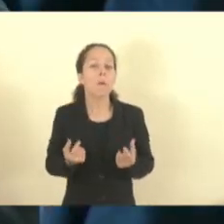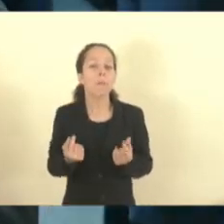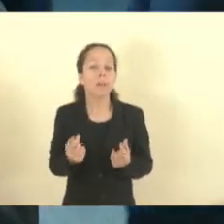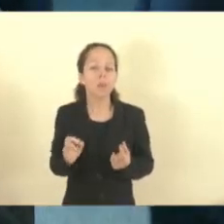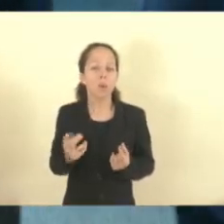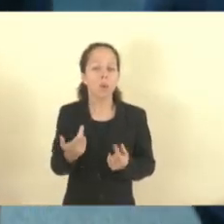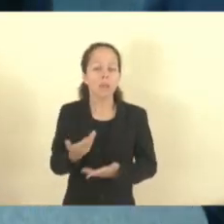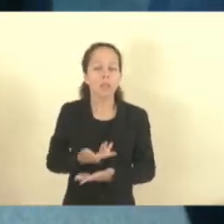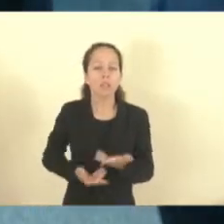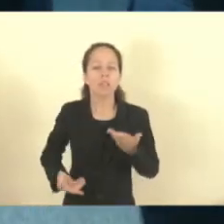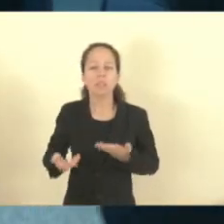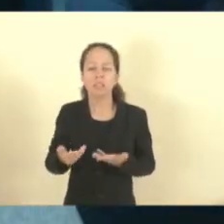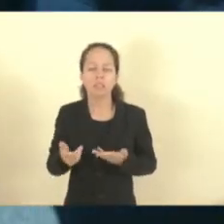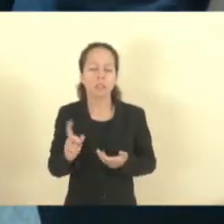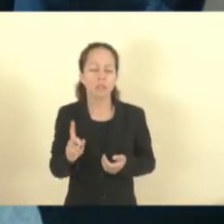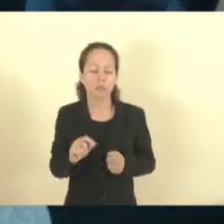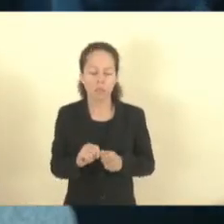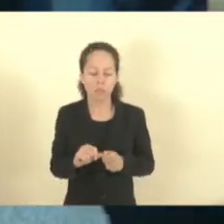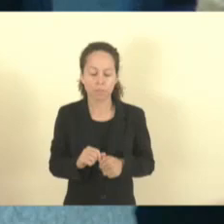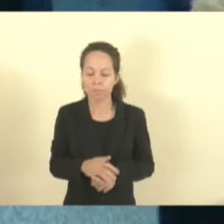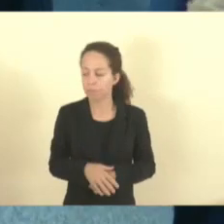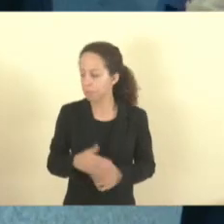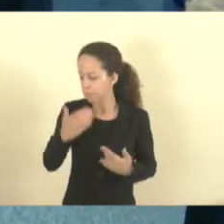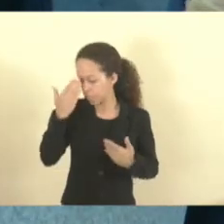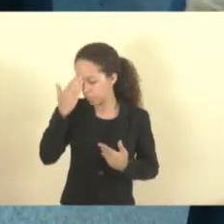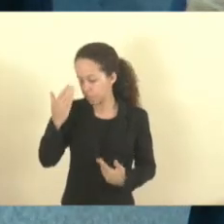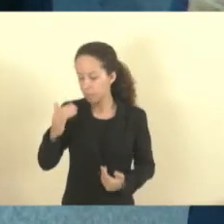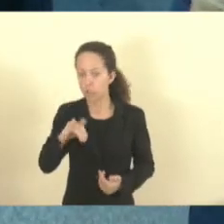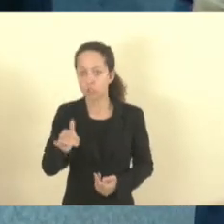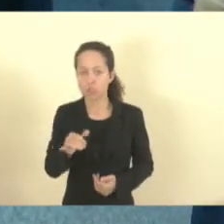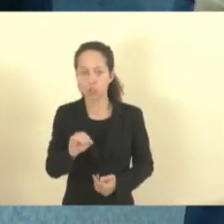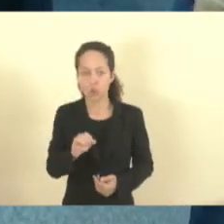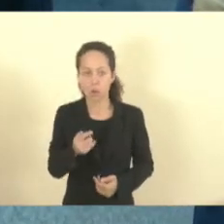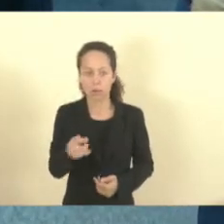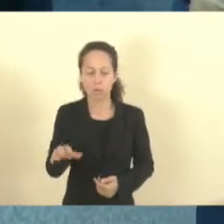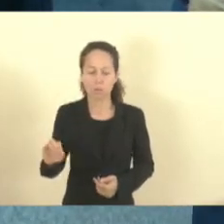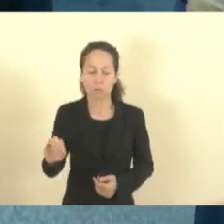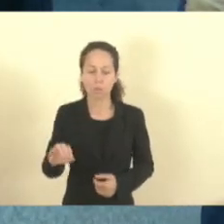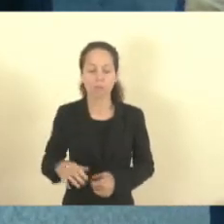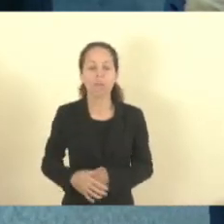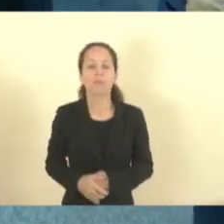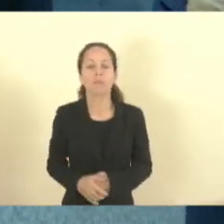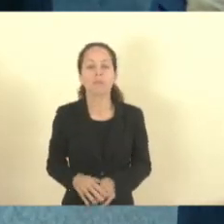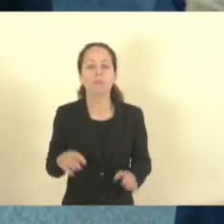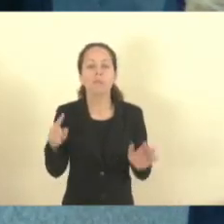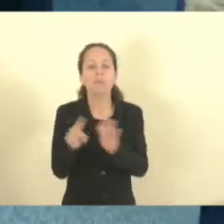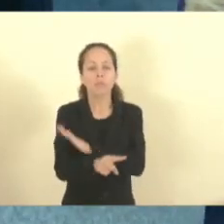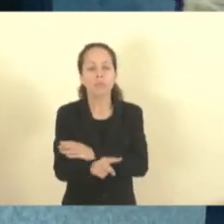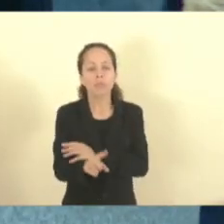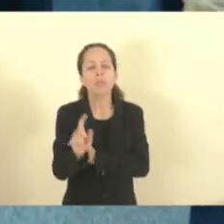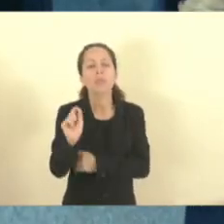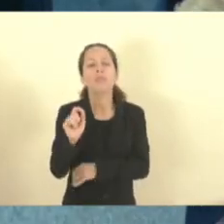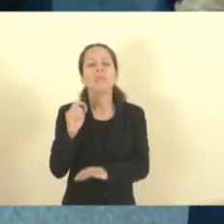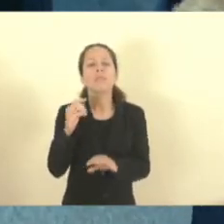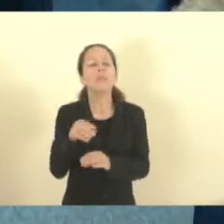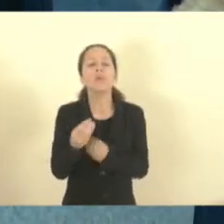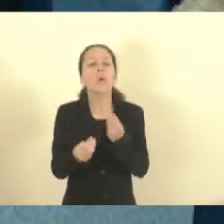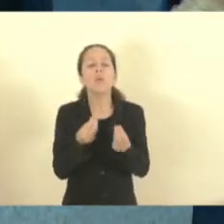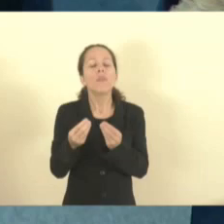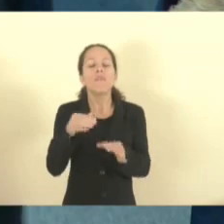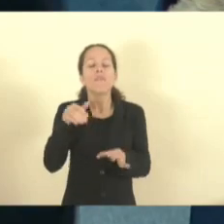transferência. Obrigado, deputado João Cosa. Como vota o deputado engenheiro José